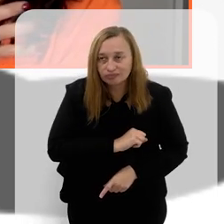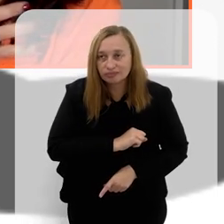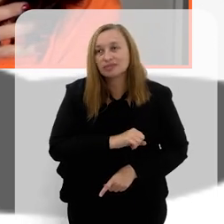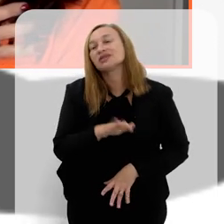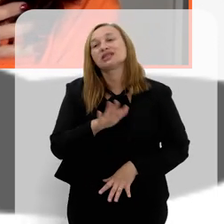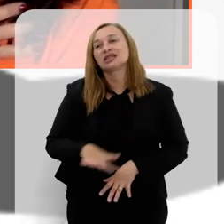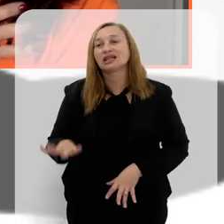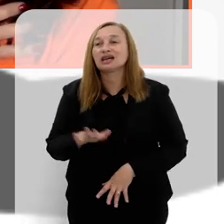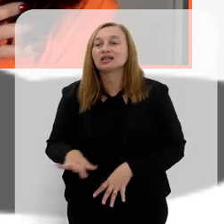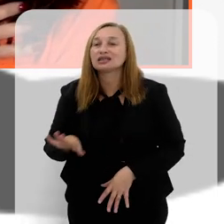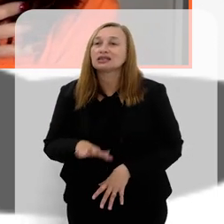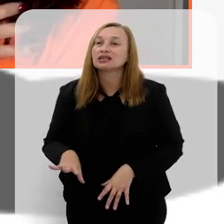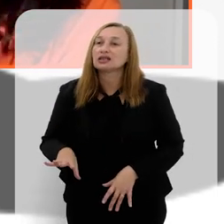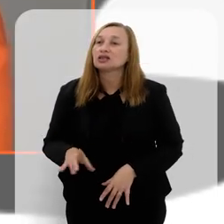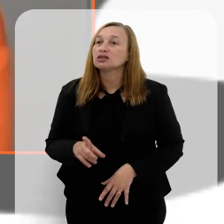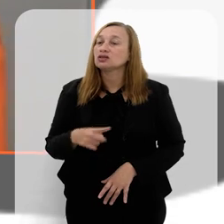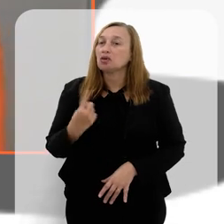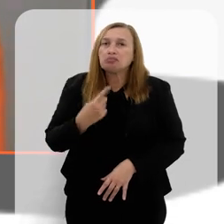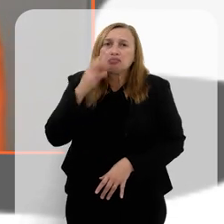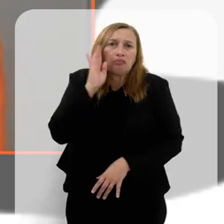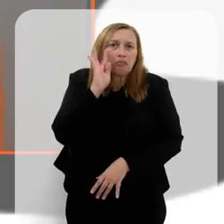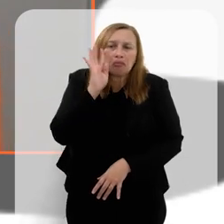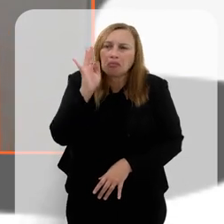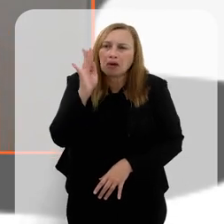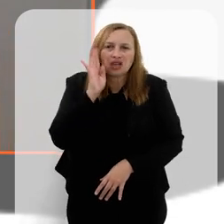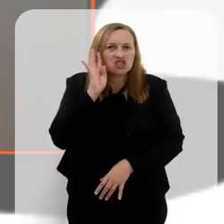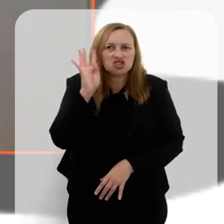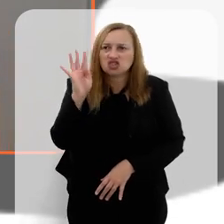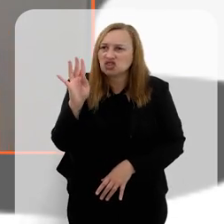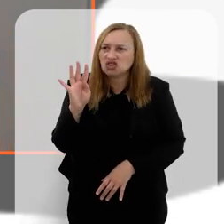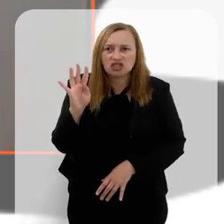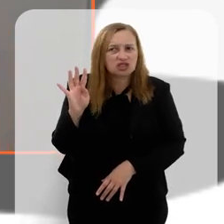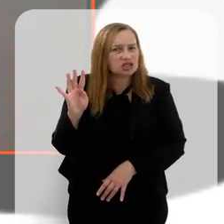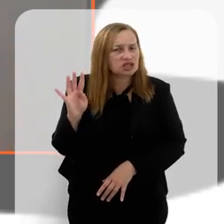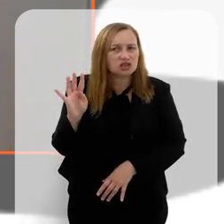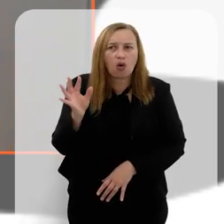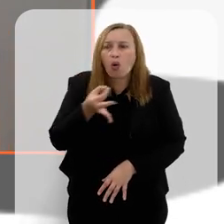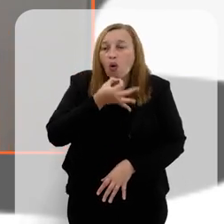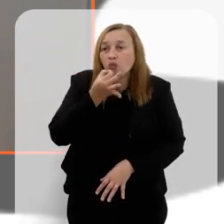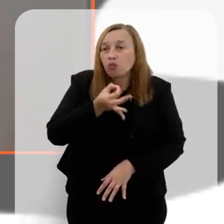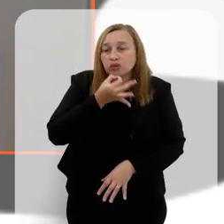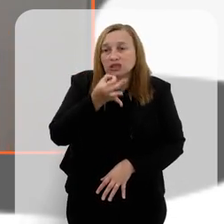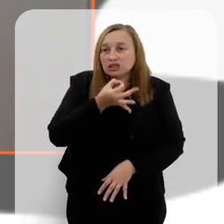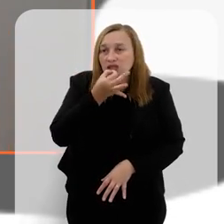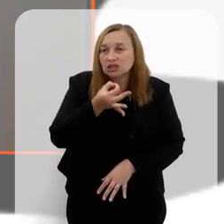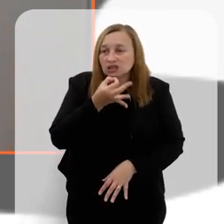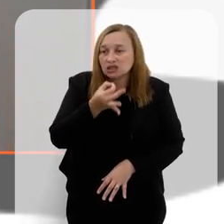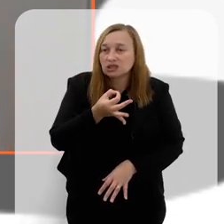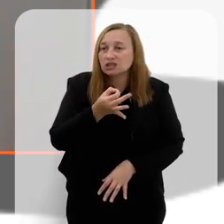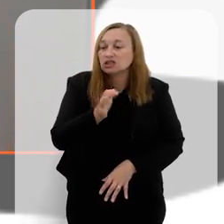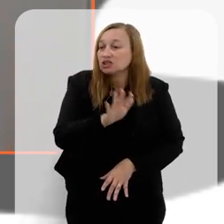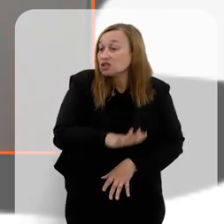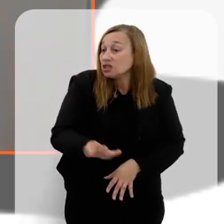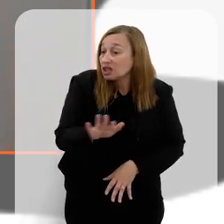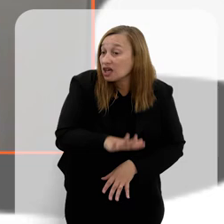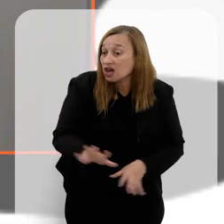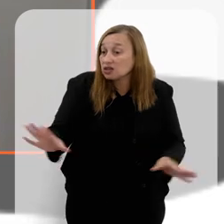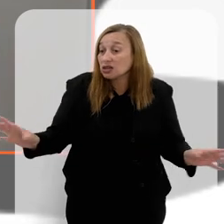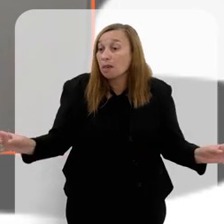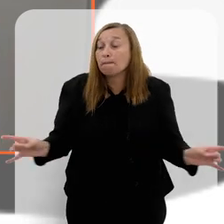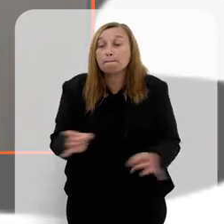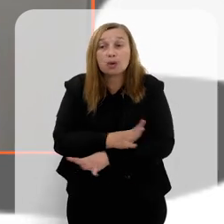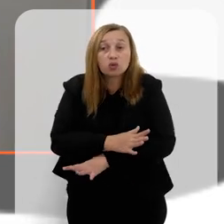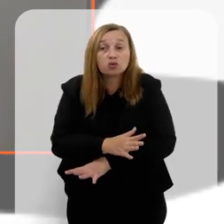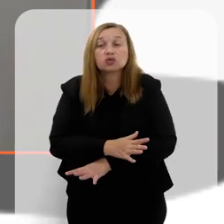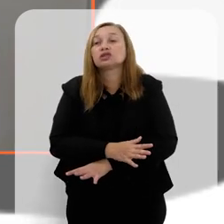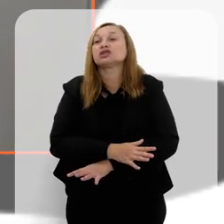paixão, amo criança. A gente não imagina as opiniões já formadas